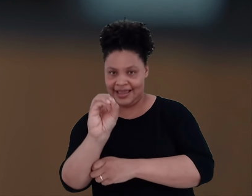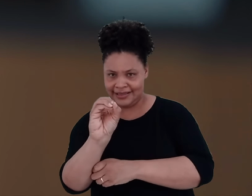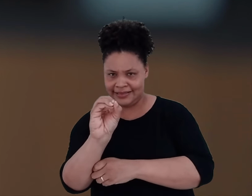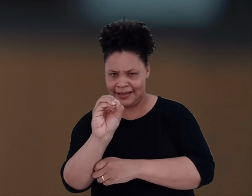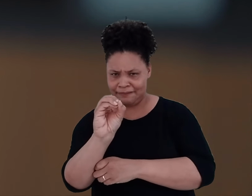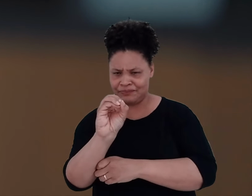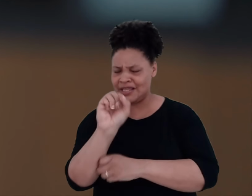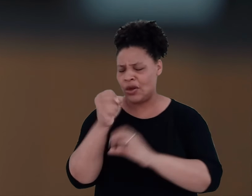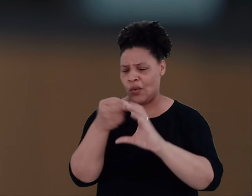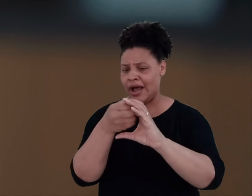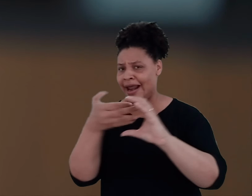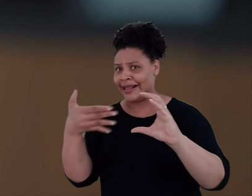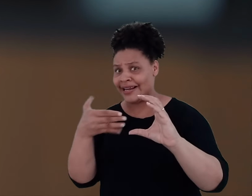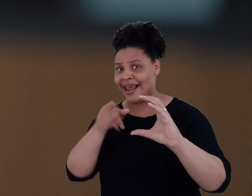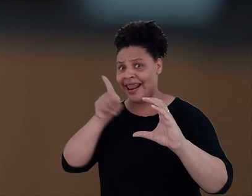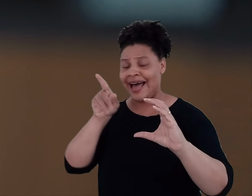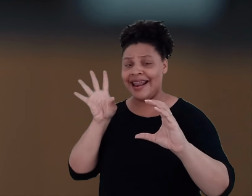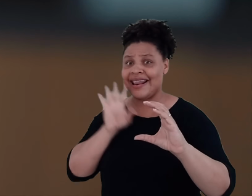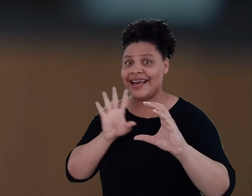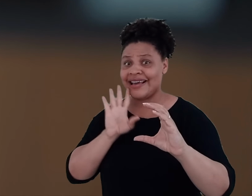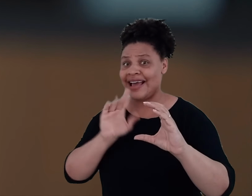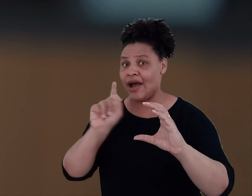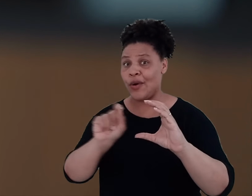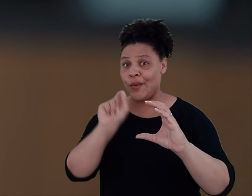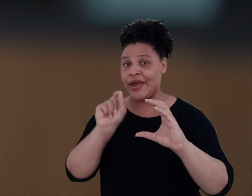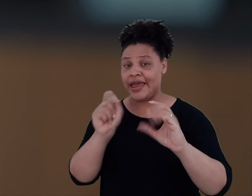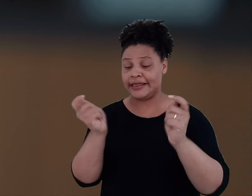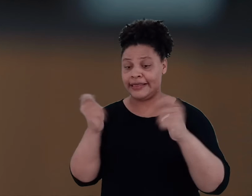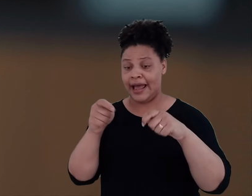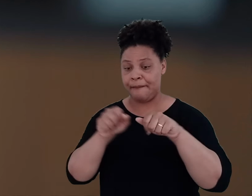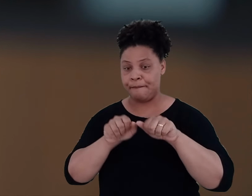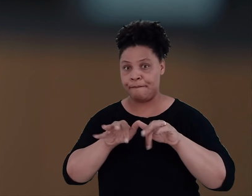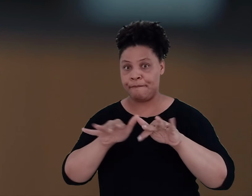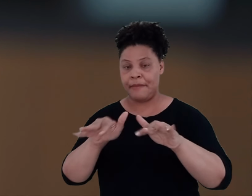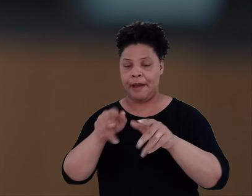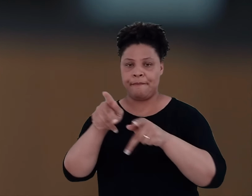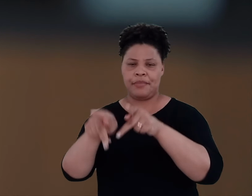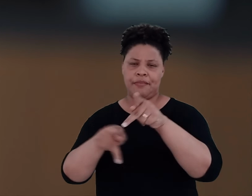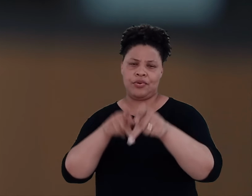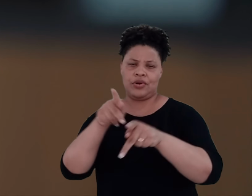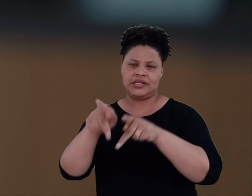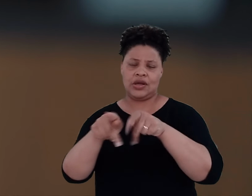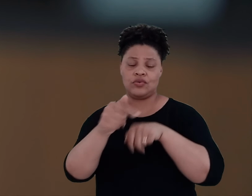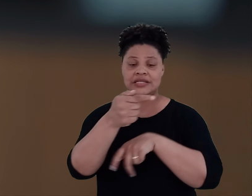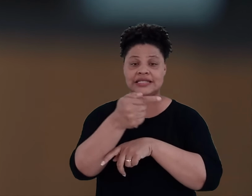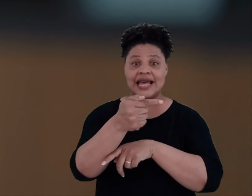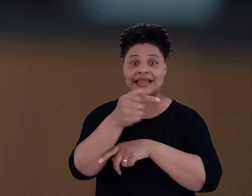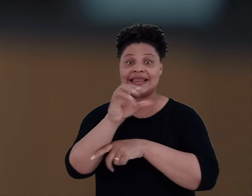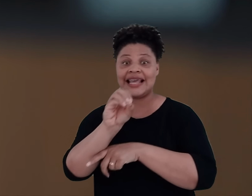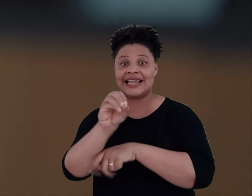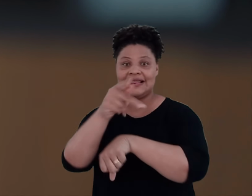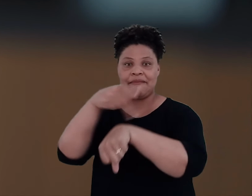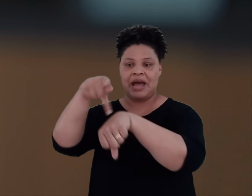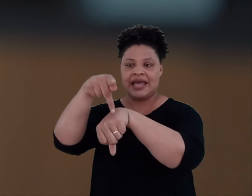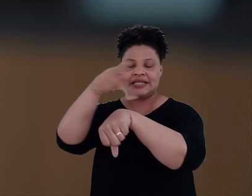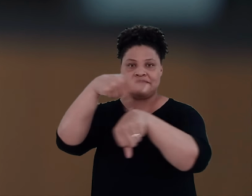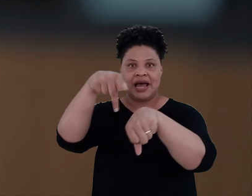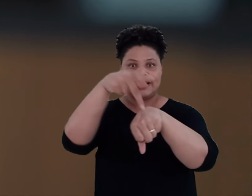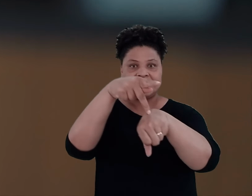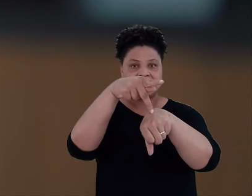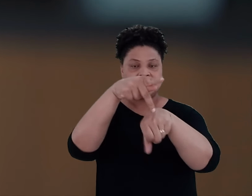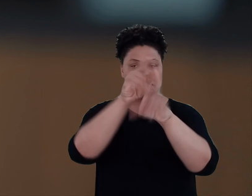que diferencia o BET de outras iniciativas é o alcance de sua produção, que chega a mais de 70 países. Com